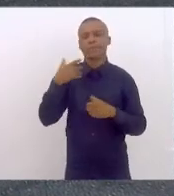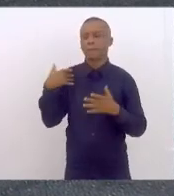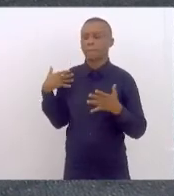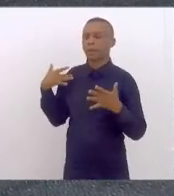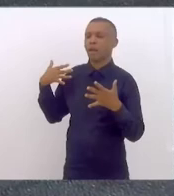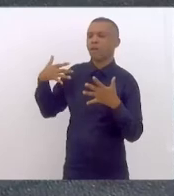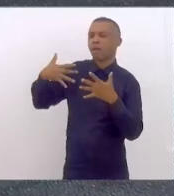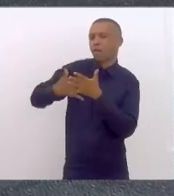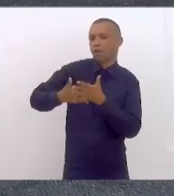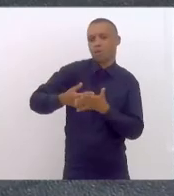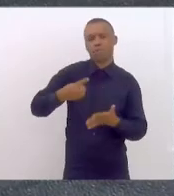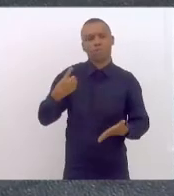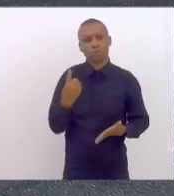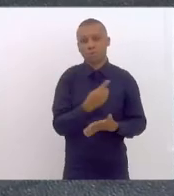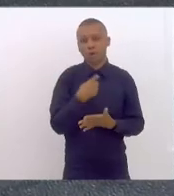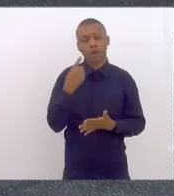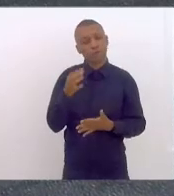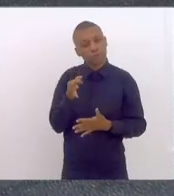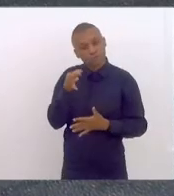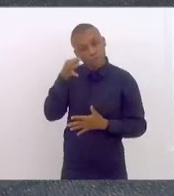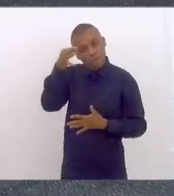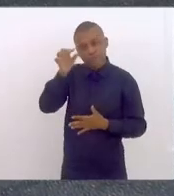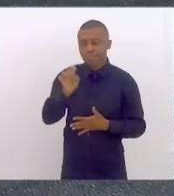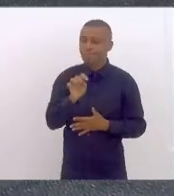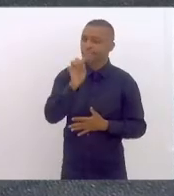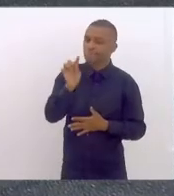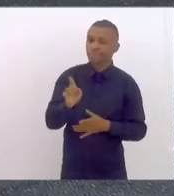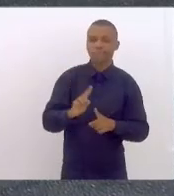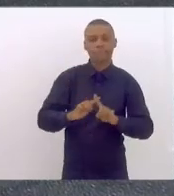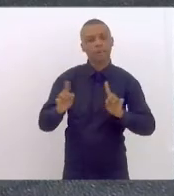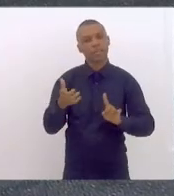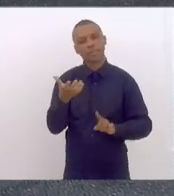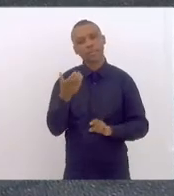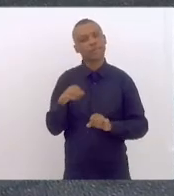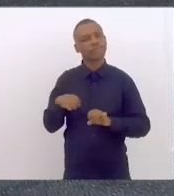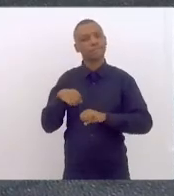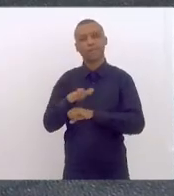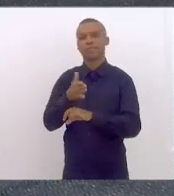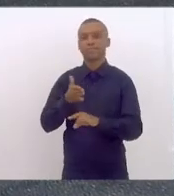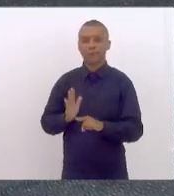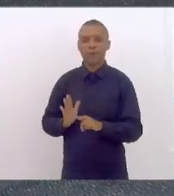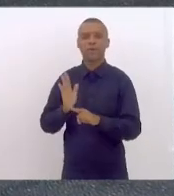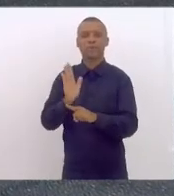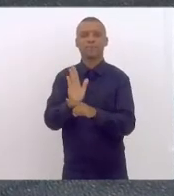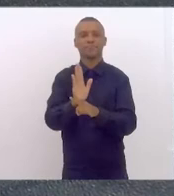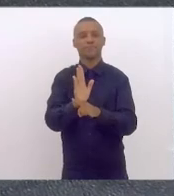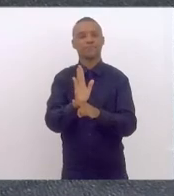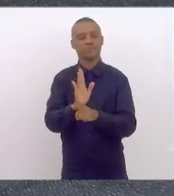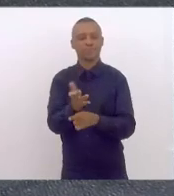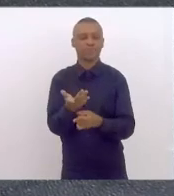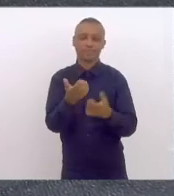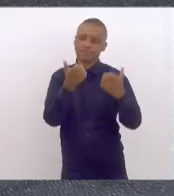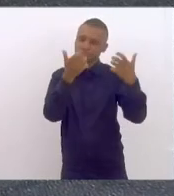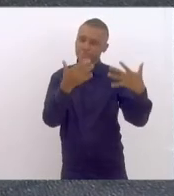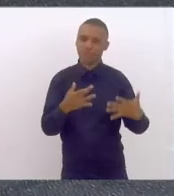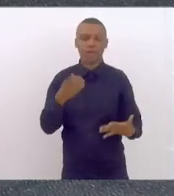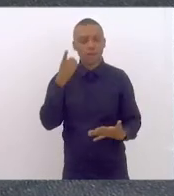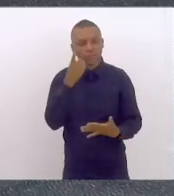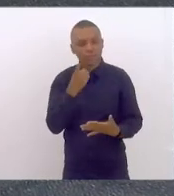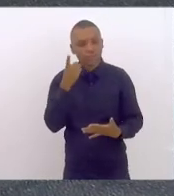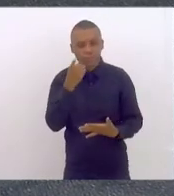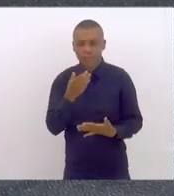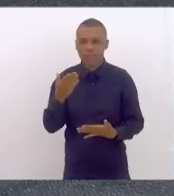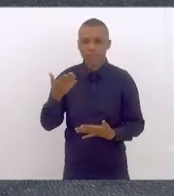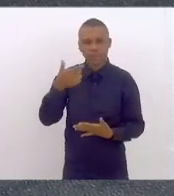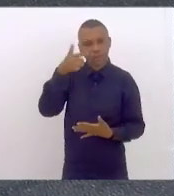e quem sabe né mas eu gostaria de dar essa contribuição Como disse o Deputado